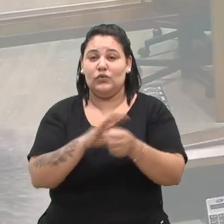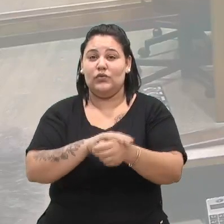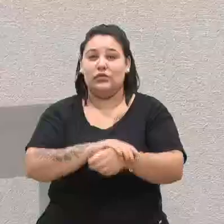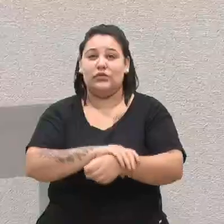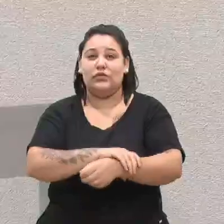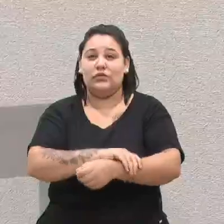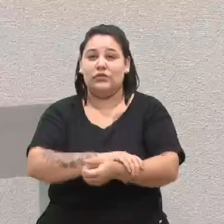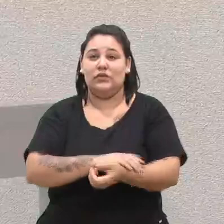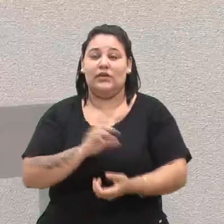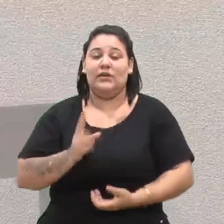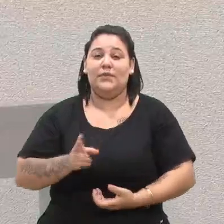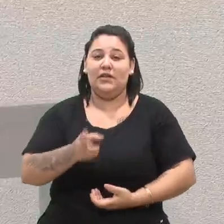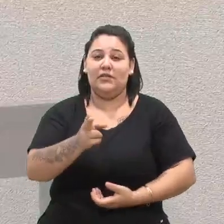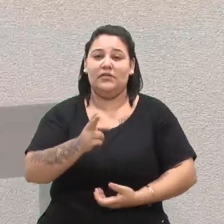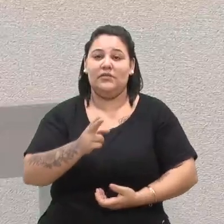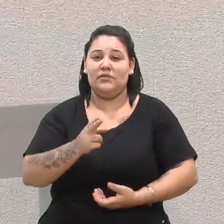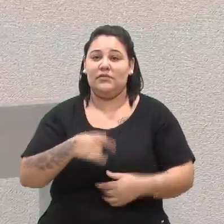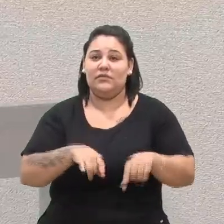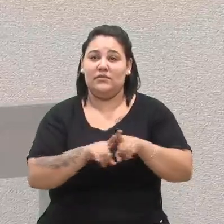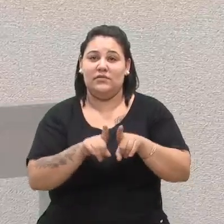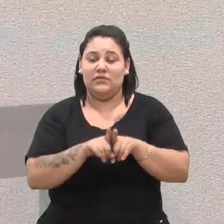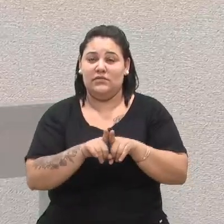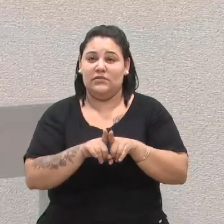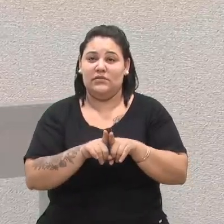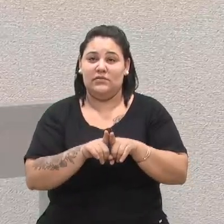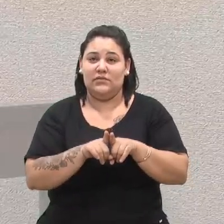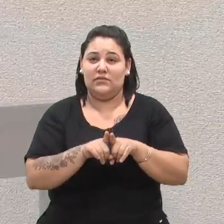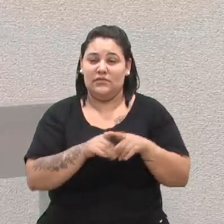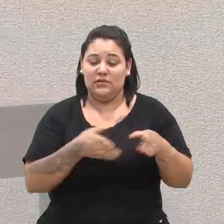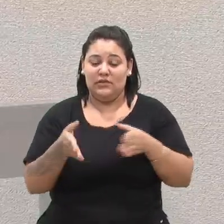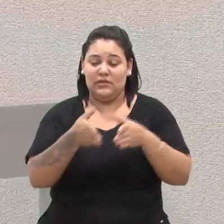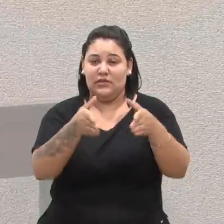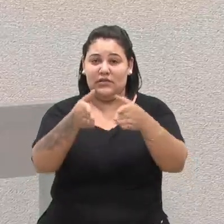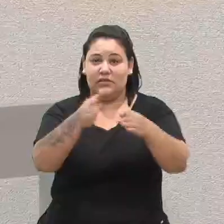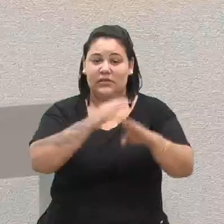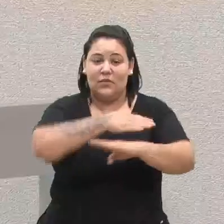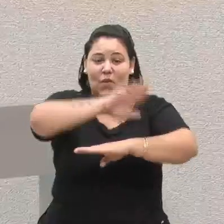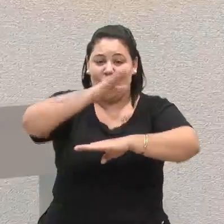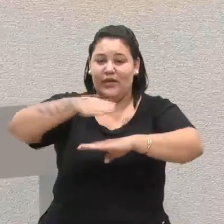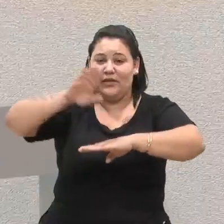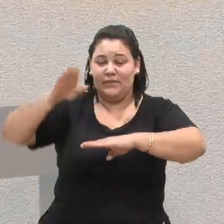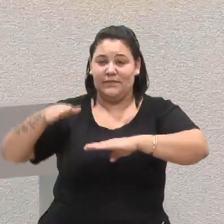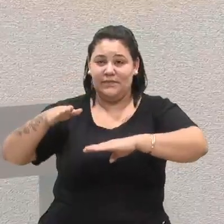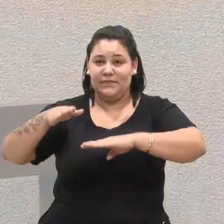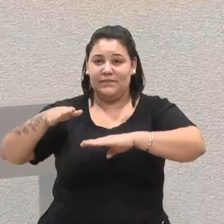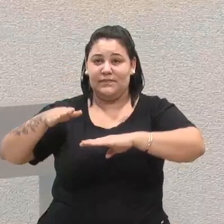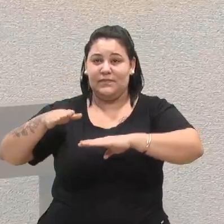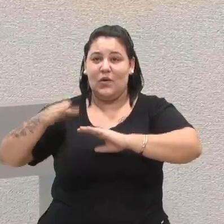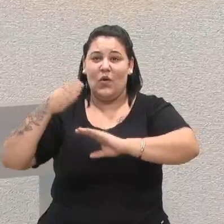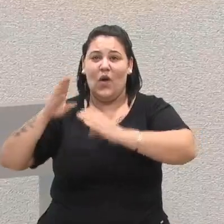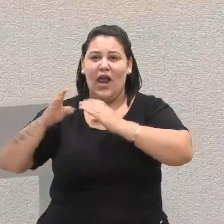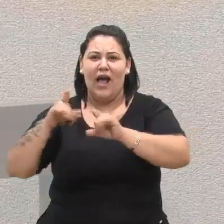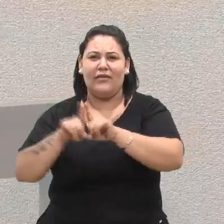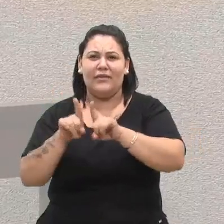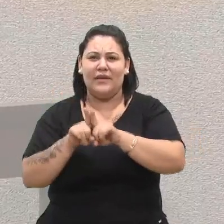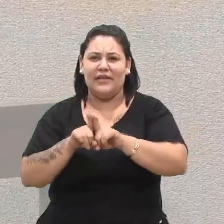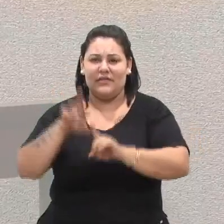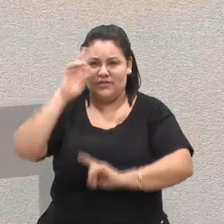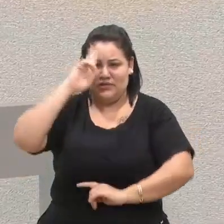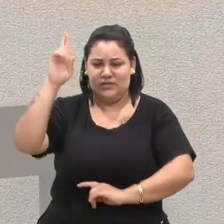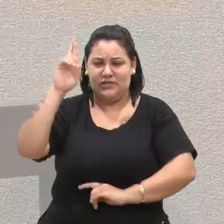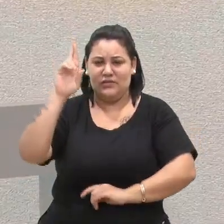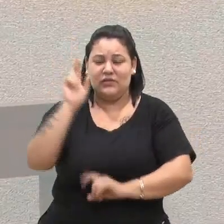continuando sobre o assunto sobre trilhas e montanhas, o Coral Radice de Itália, a direção da Sociedade da